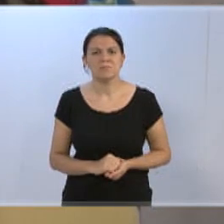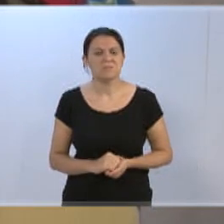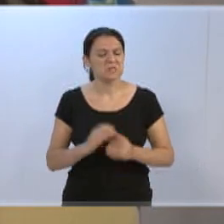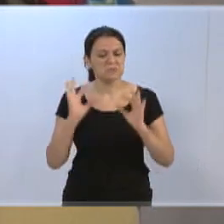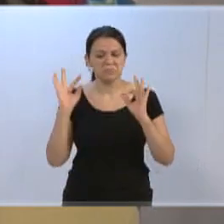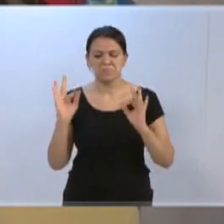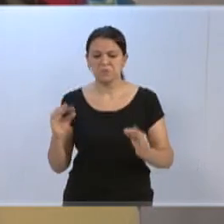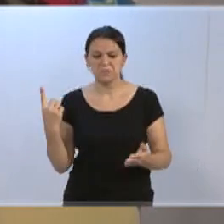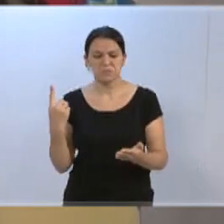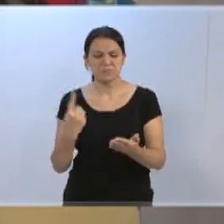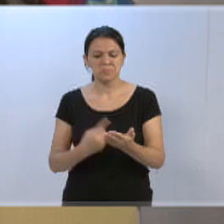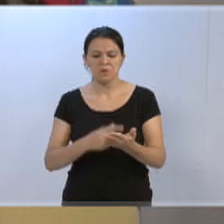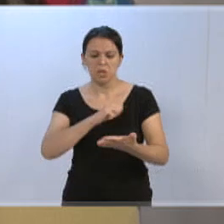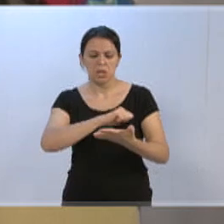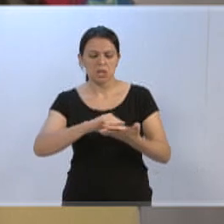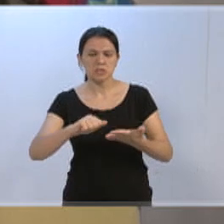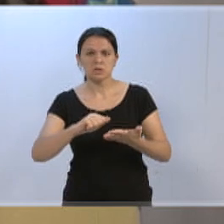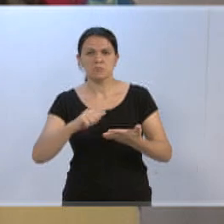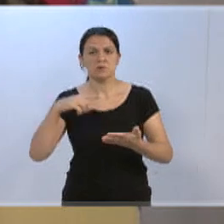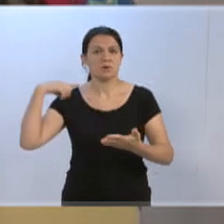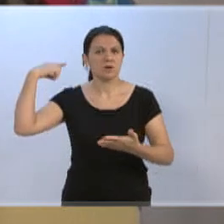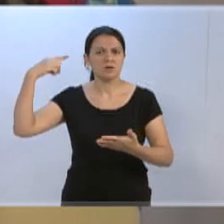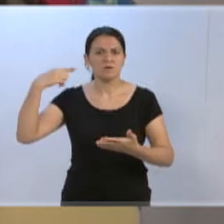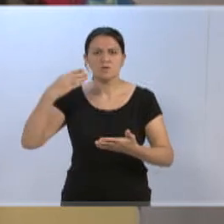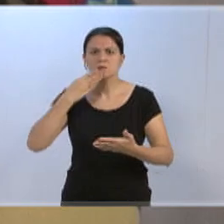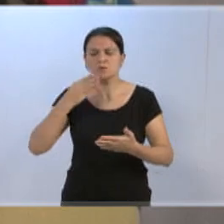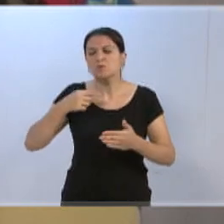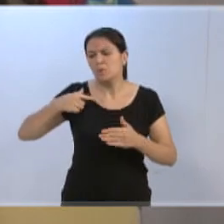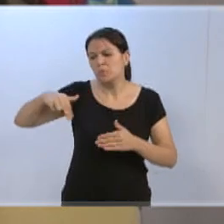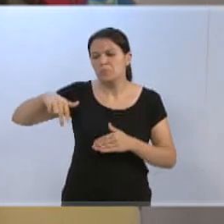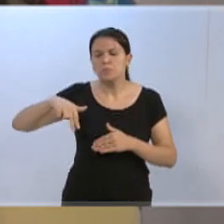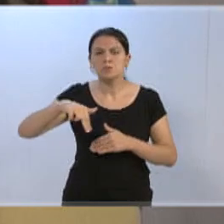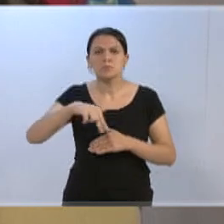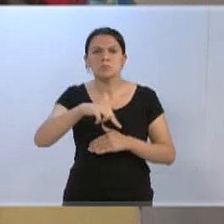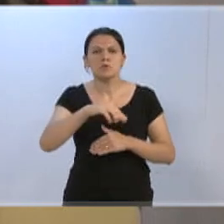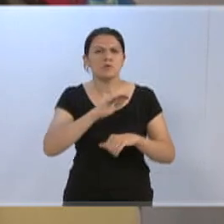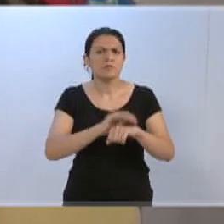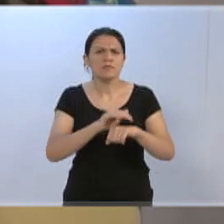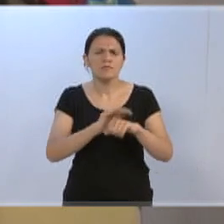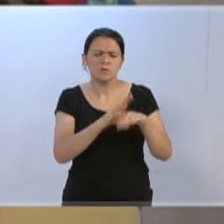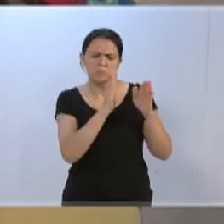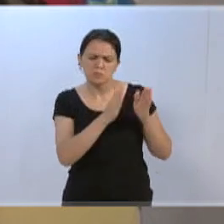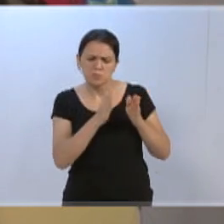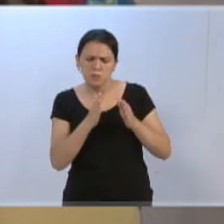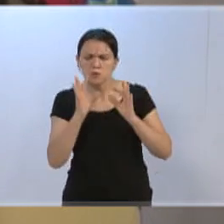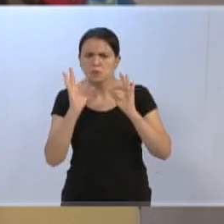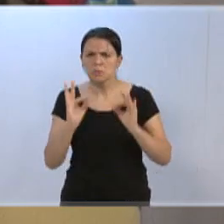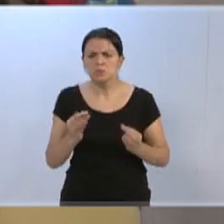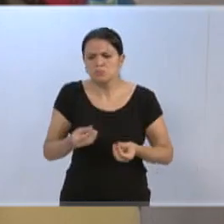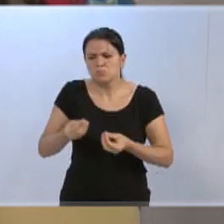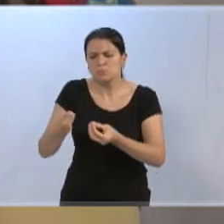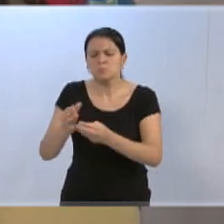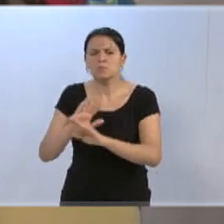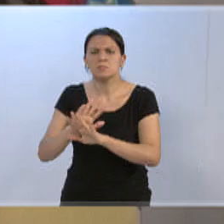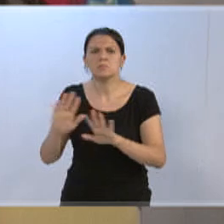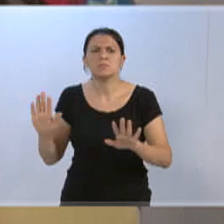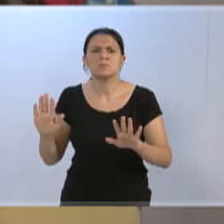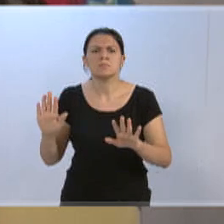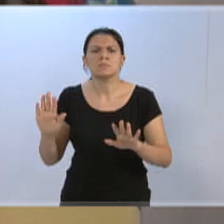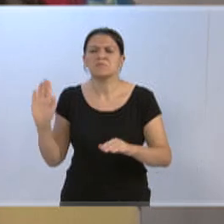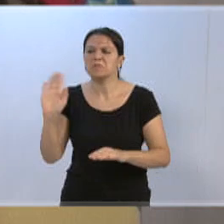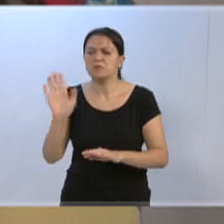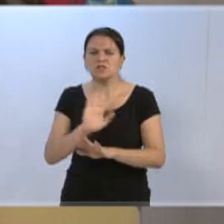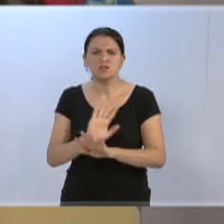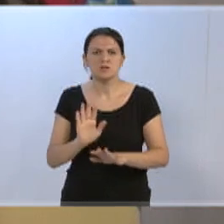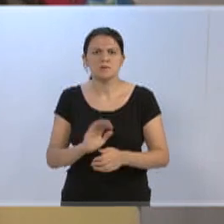Acertou, assinou, a advogada pediu para mim retirar, eu me retirei, fiz todo o processo, entreguei em mãos e nos